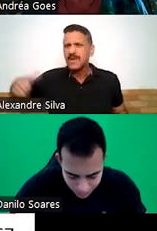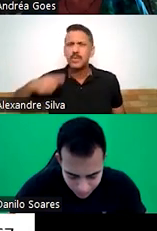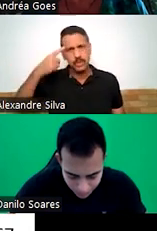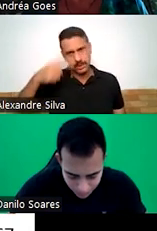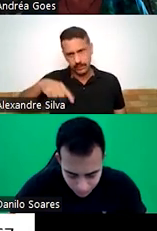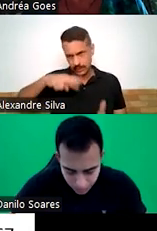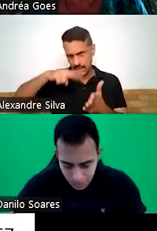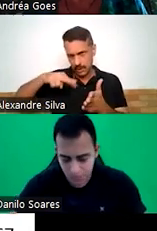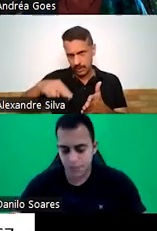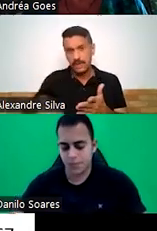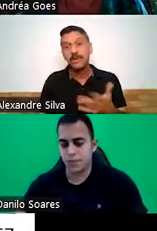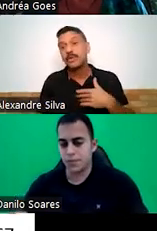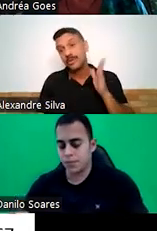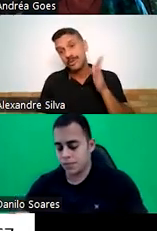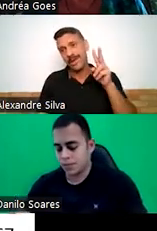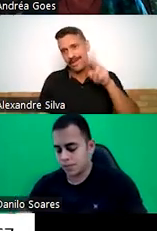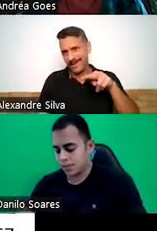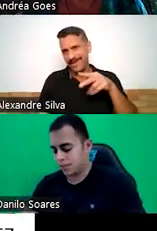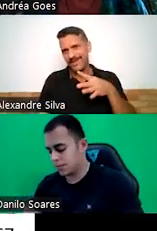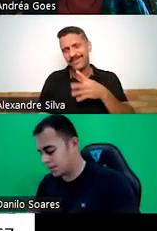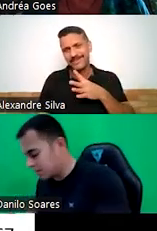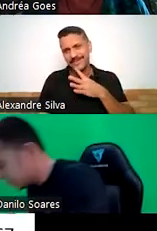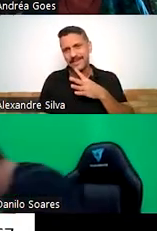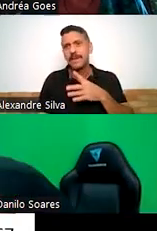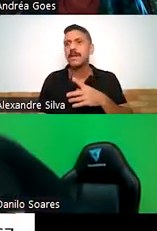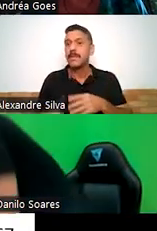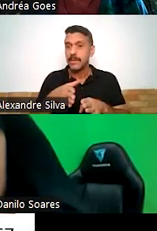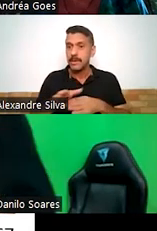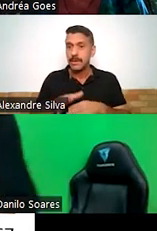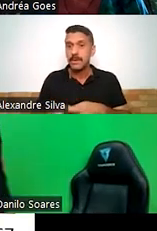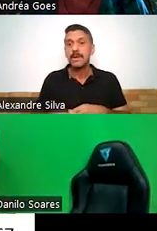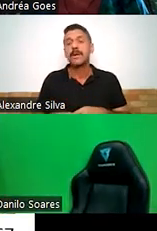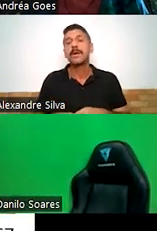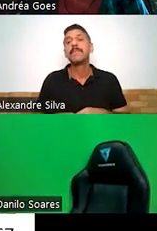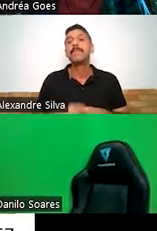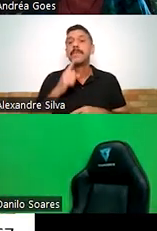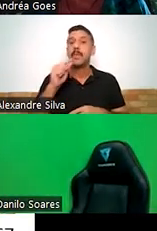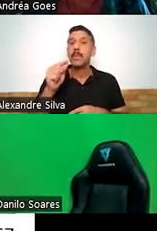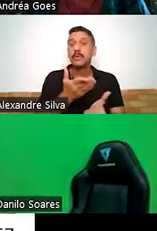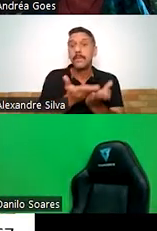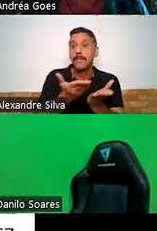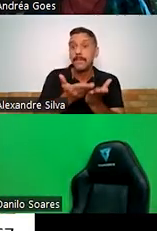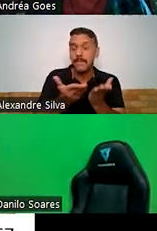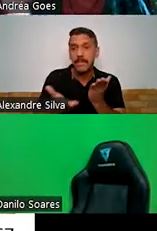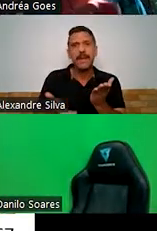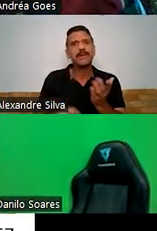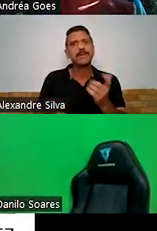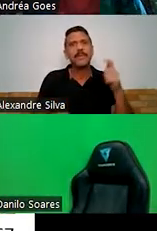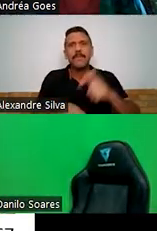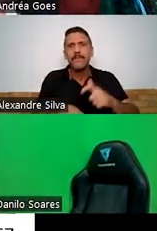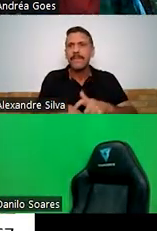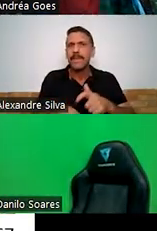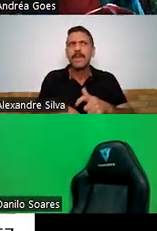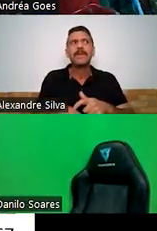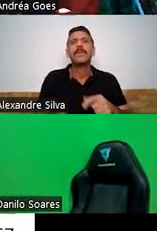leram, se alguém aqui já teve oportunidade também, recomendo, com paciência, porque a gente se perde em algum momento, vocês mesmos vão